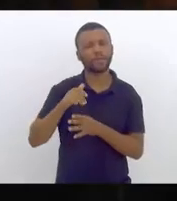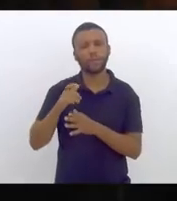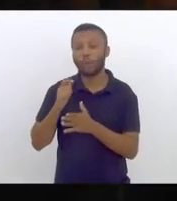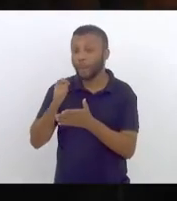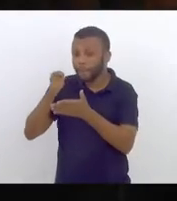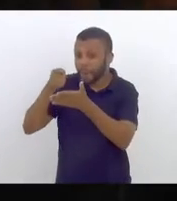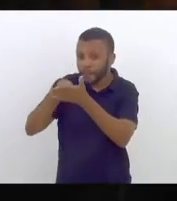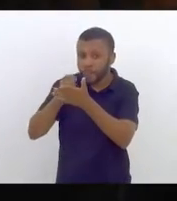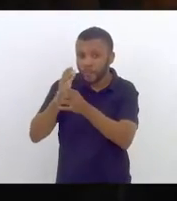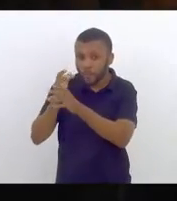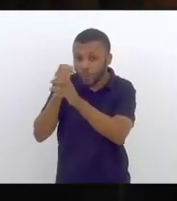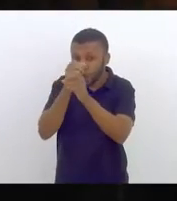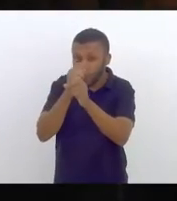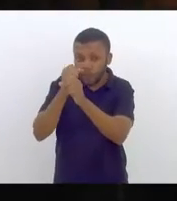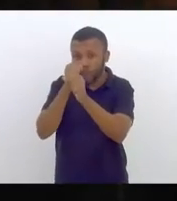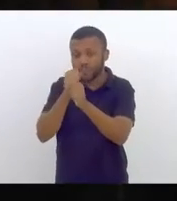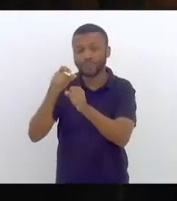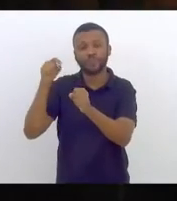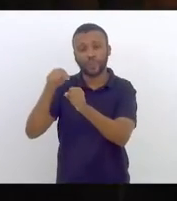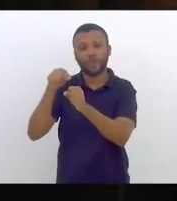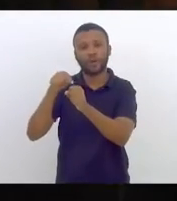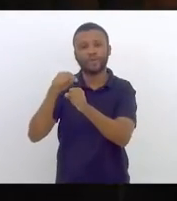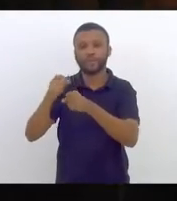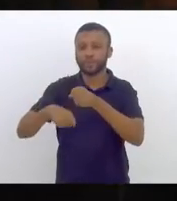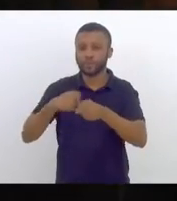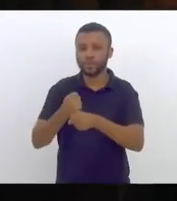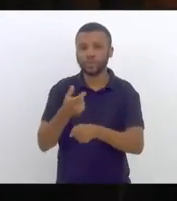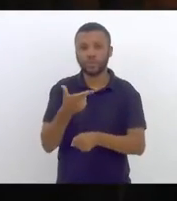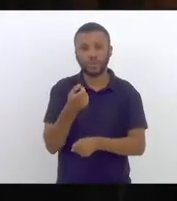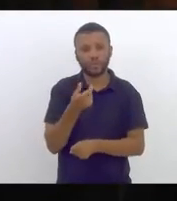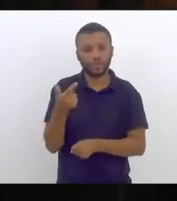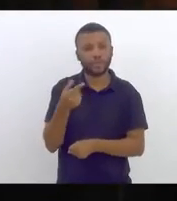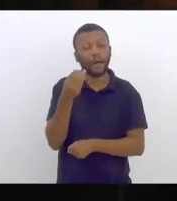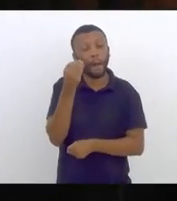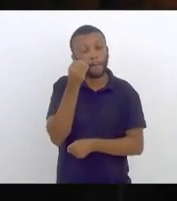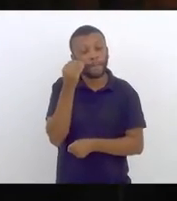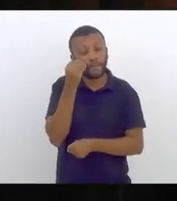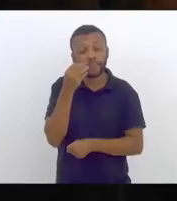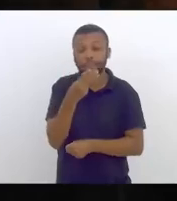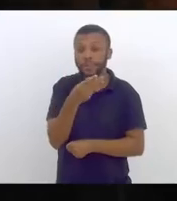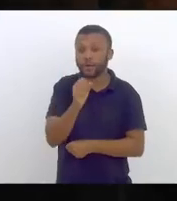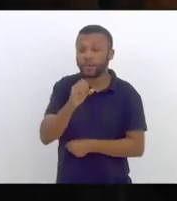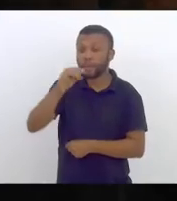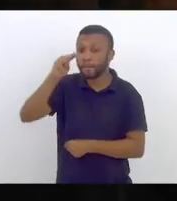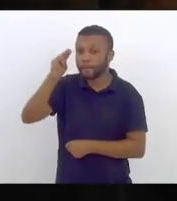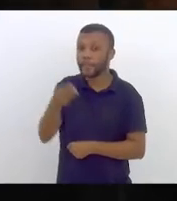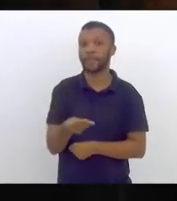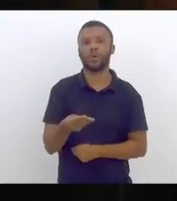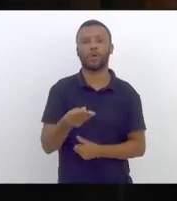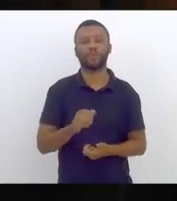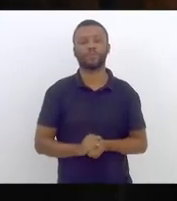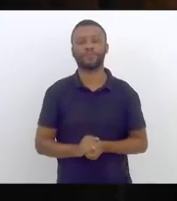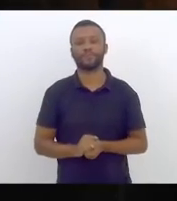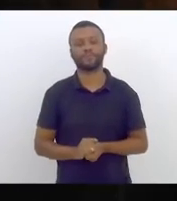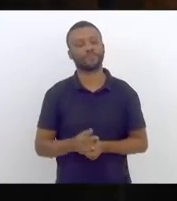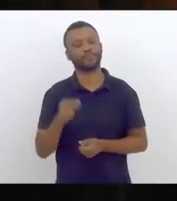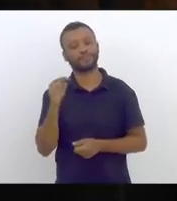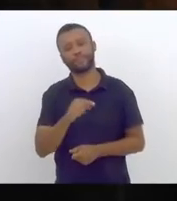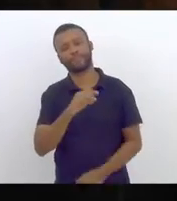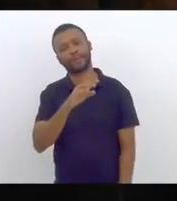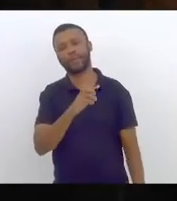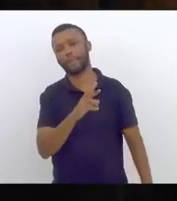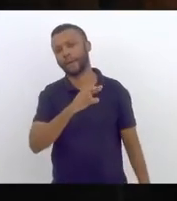orçamentária do exercício desse ano, de 2022, que tínhamos uma previsão de 38 milhões, a CEPERJ